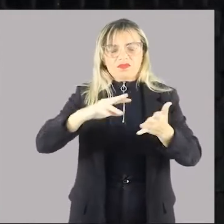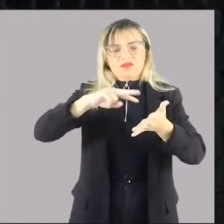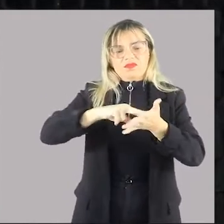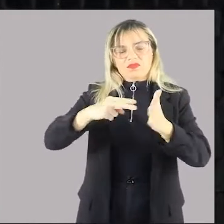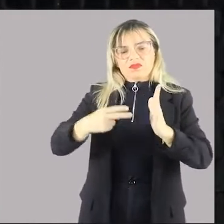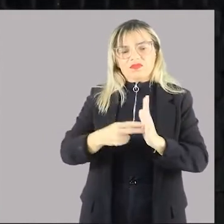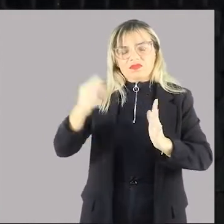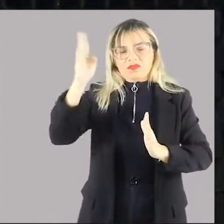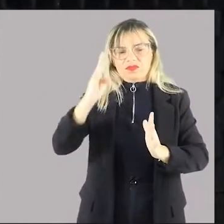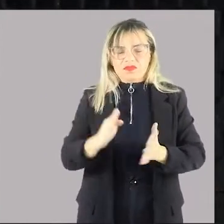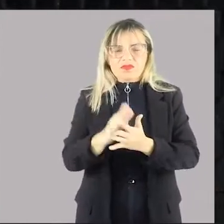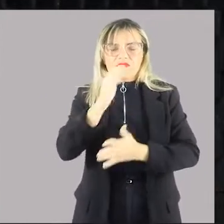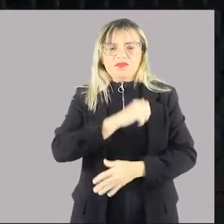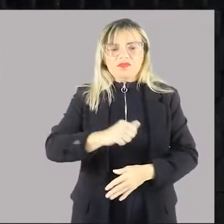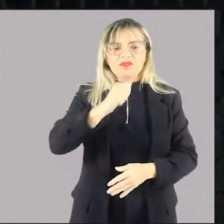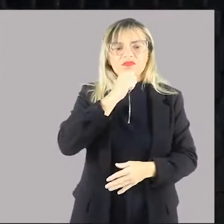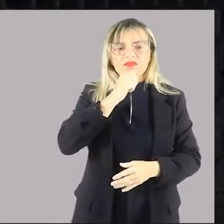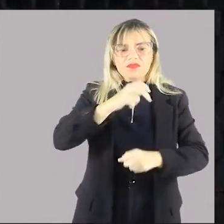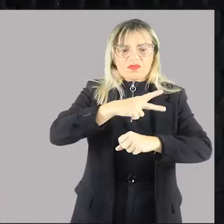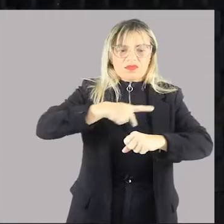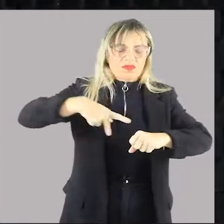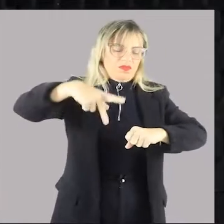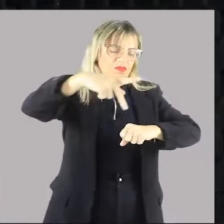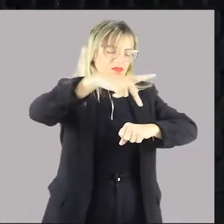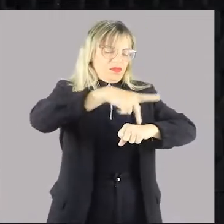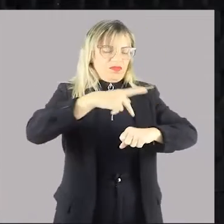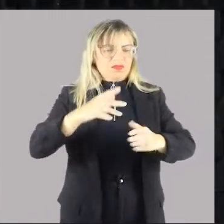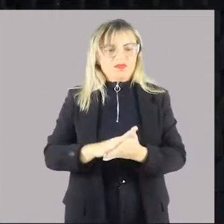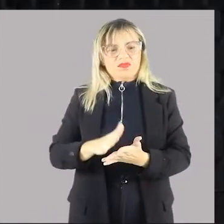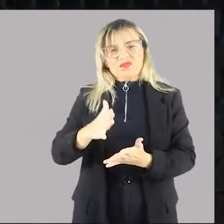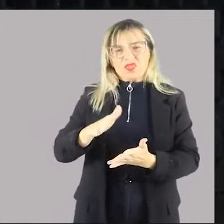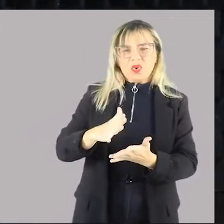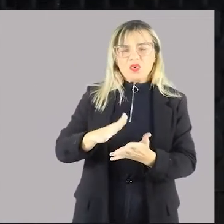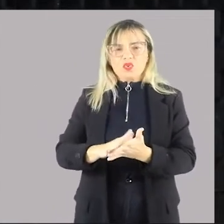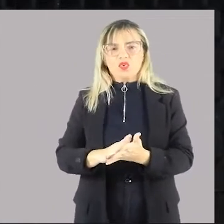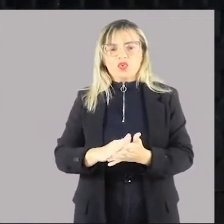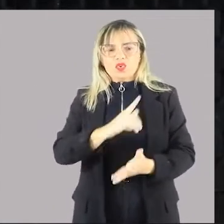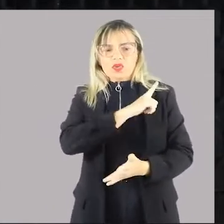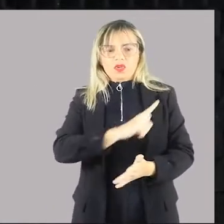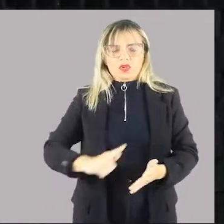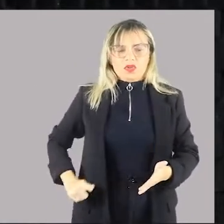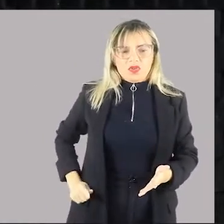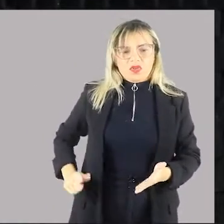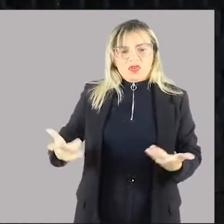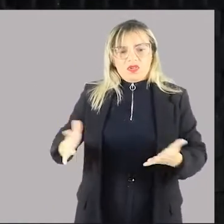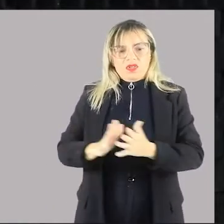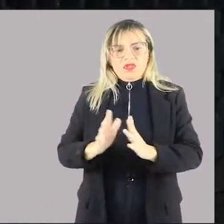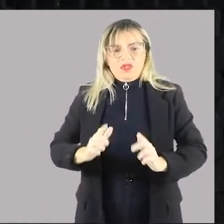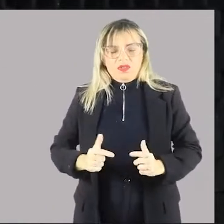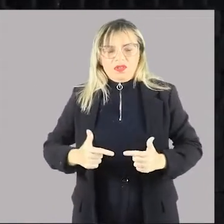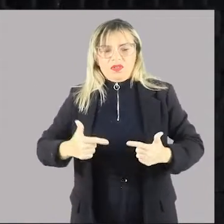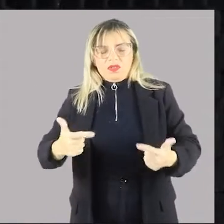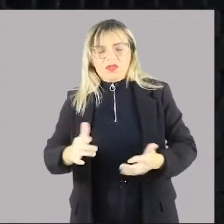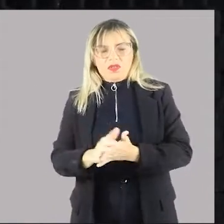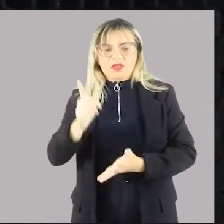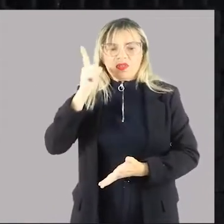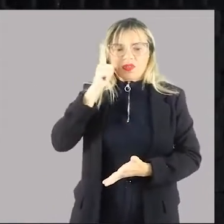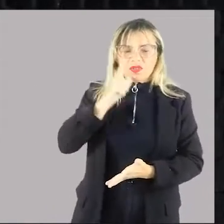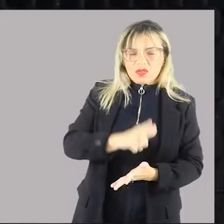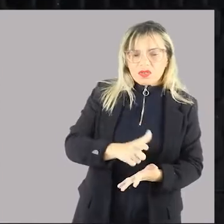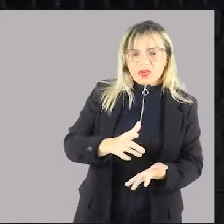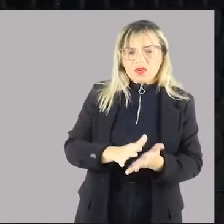que o Brasil ainda é um país, apesar de um ou outro governo se esforçar, conseguir alguns